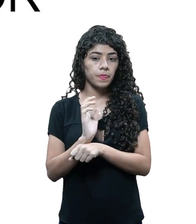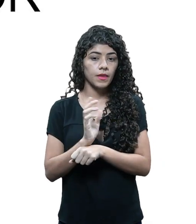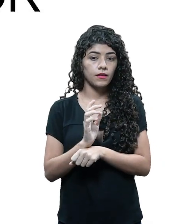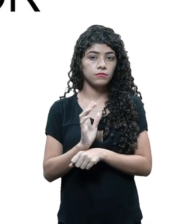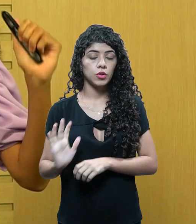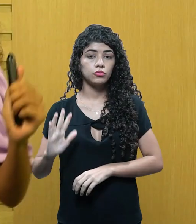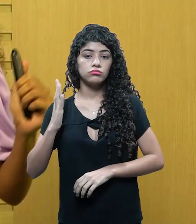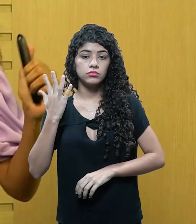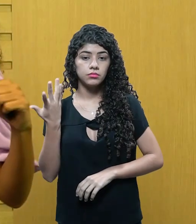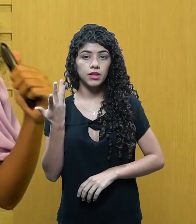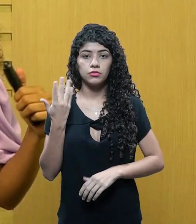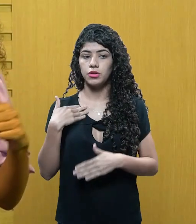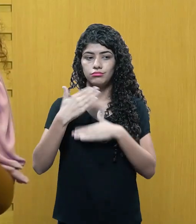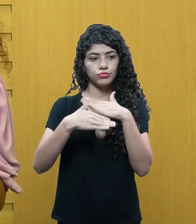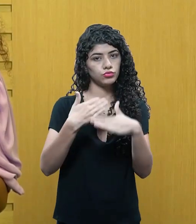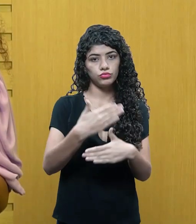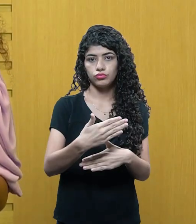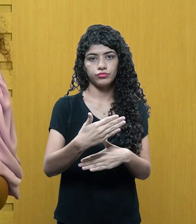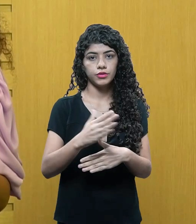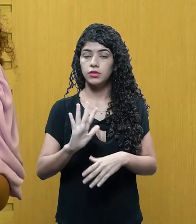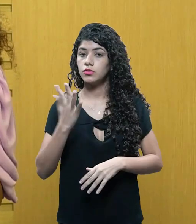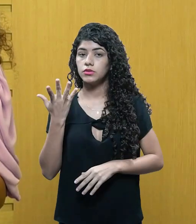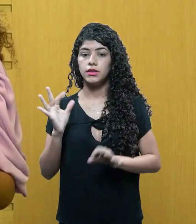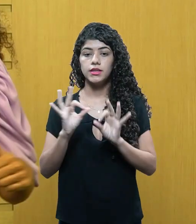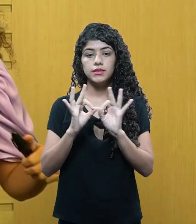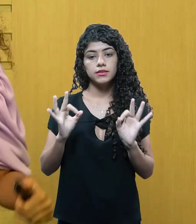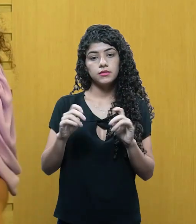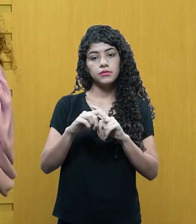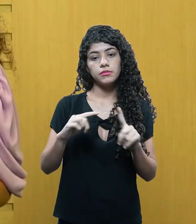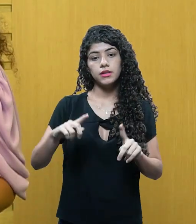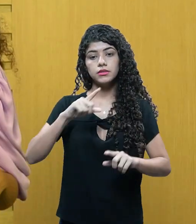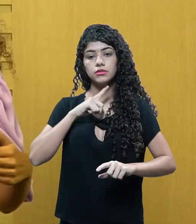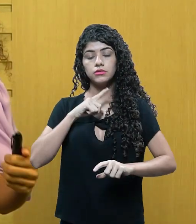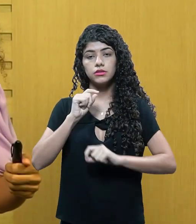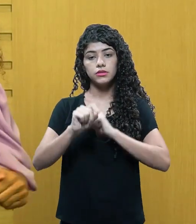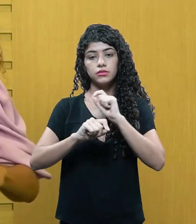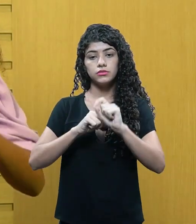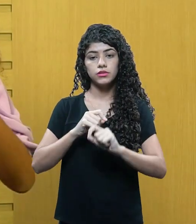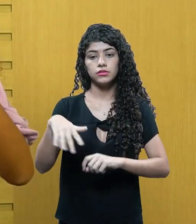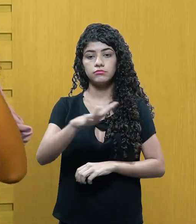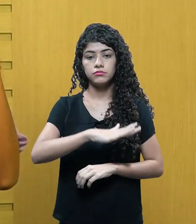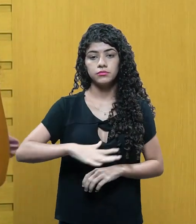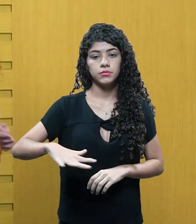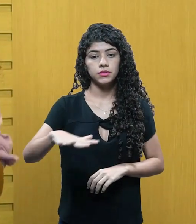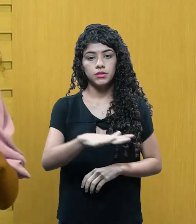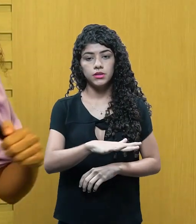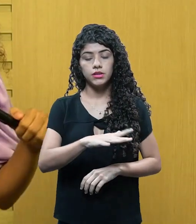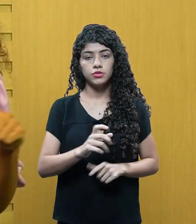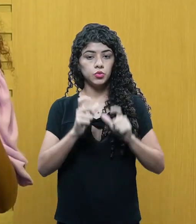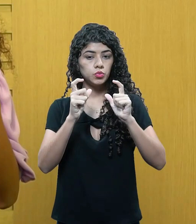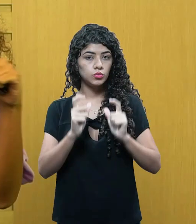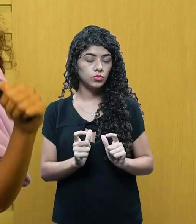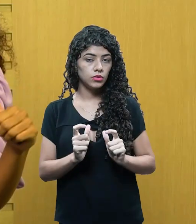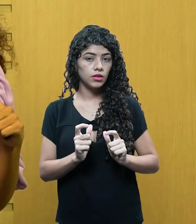são as cenas de tempo morto, onde uma ação dramática não progride e não acontece, mas eu tenho uma visão, principalmente